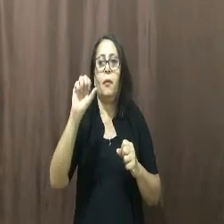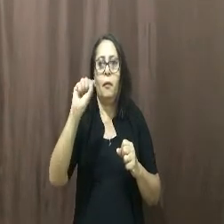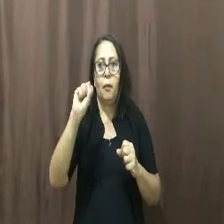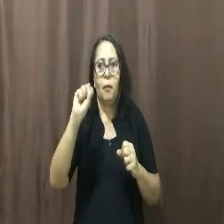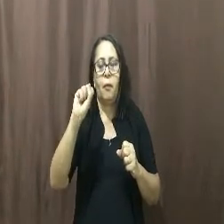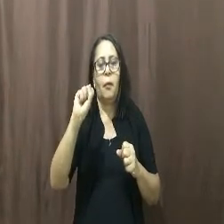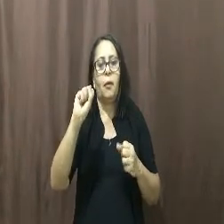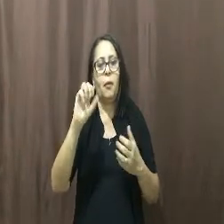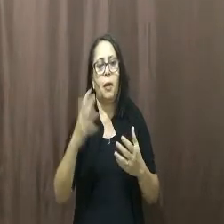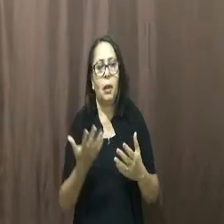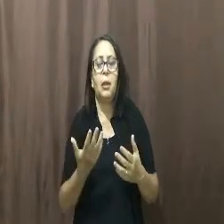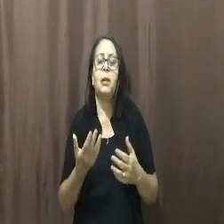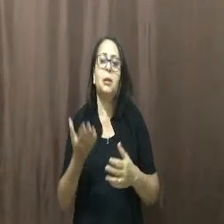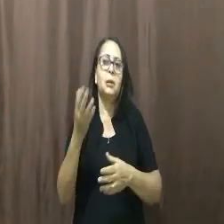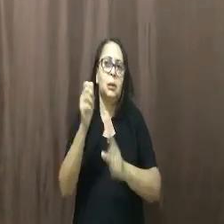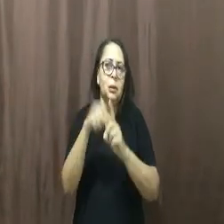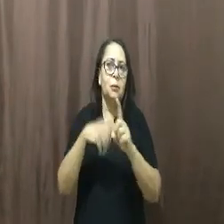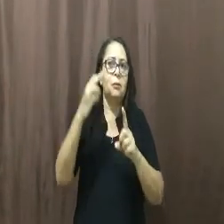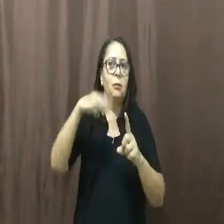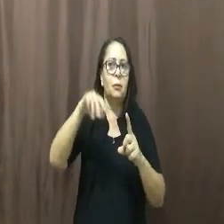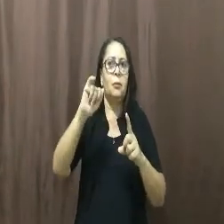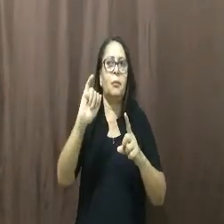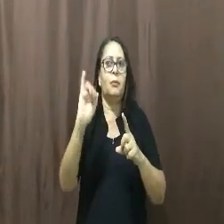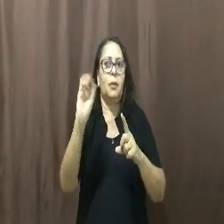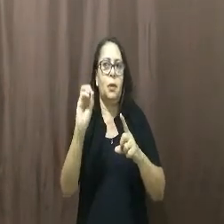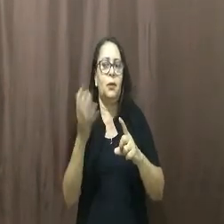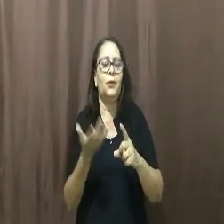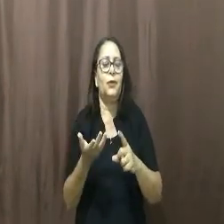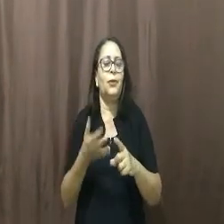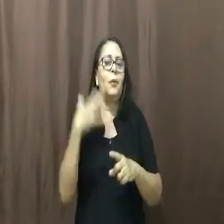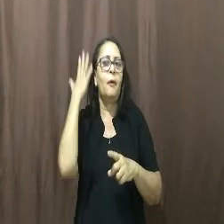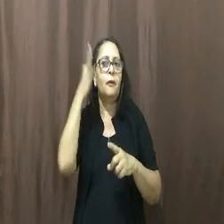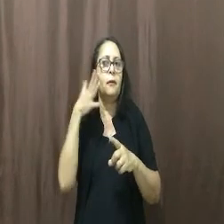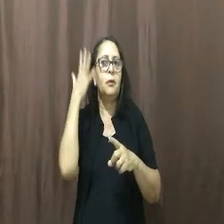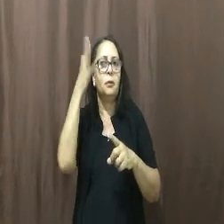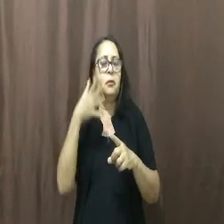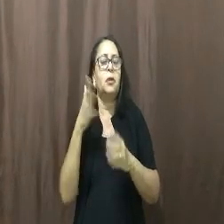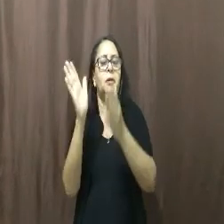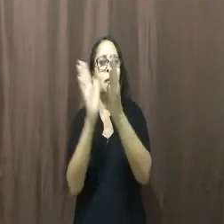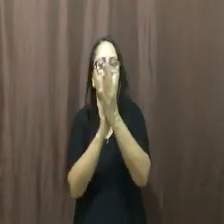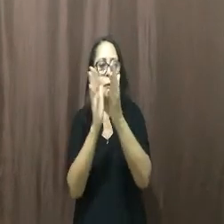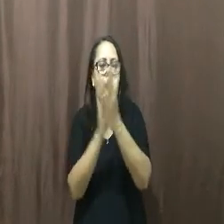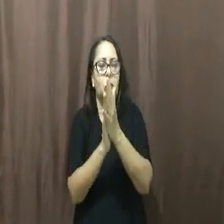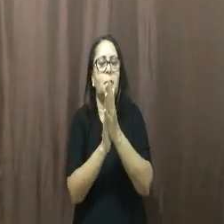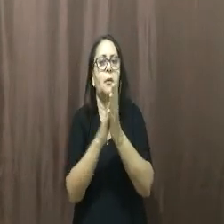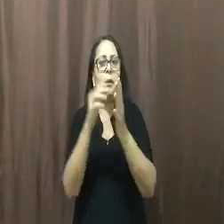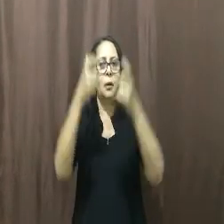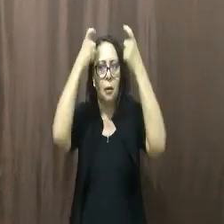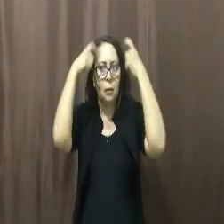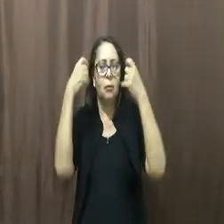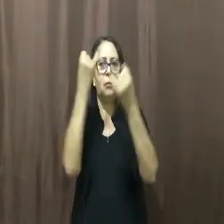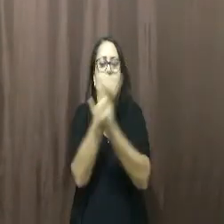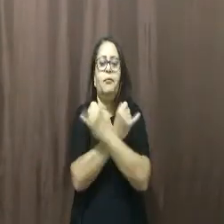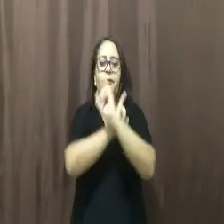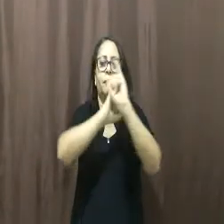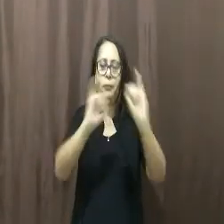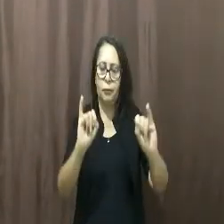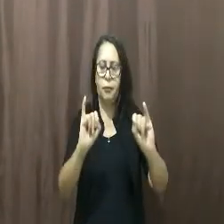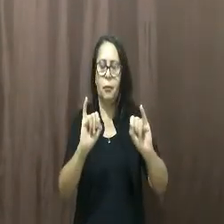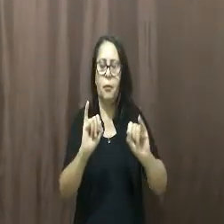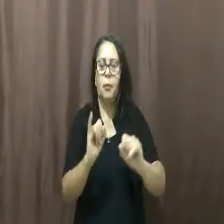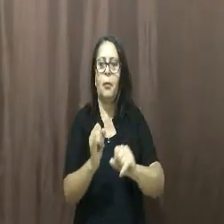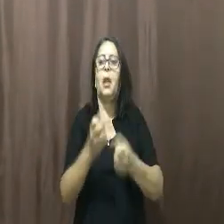passado, fazer, no mês de maio, uma defesa, uma apologia à Princesa Isabel, para tirar,